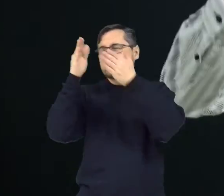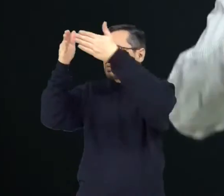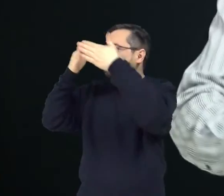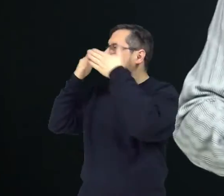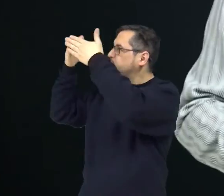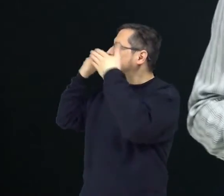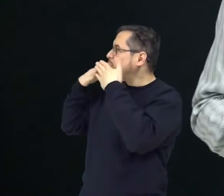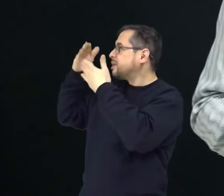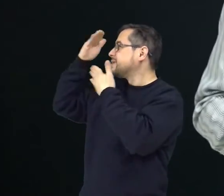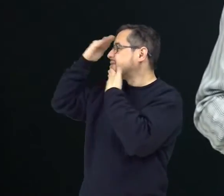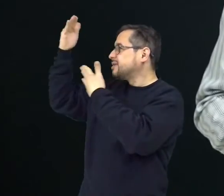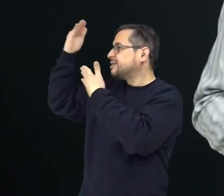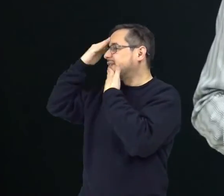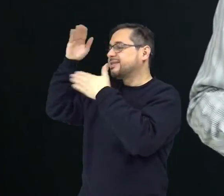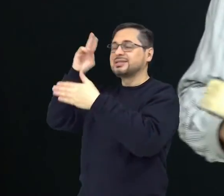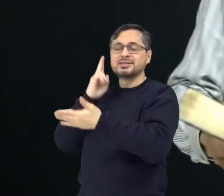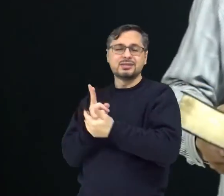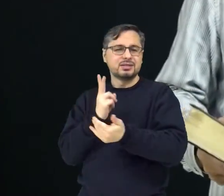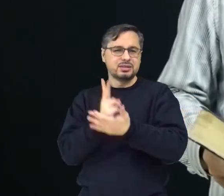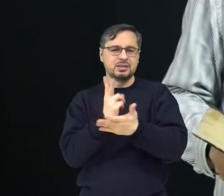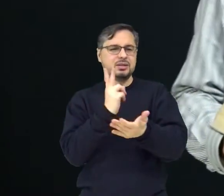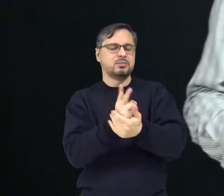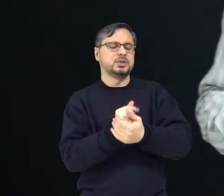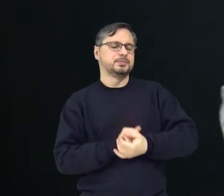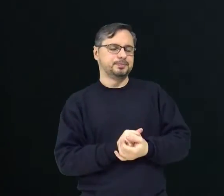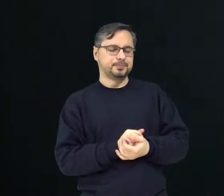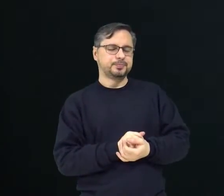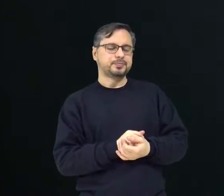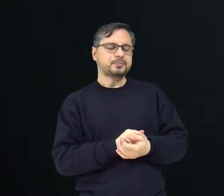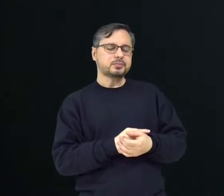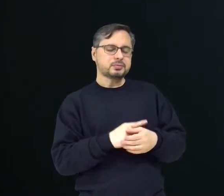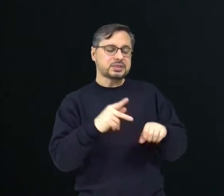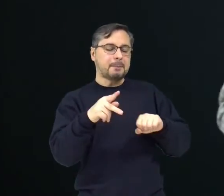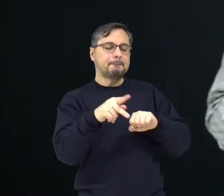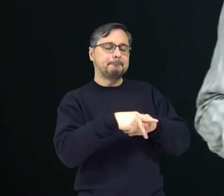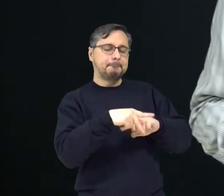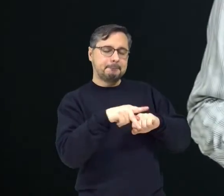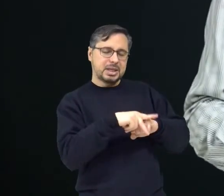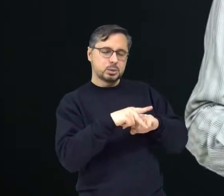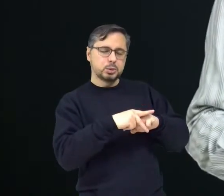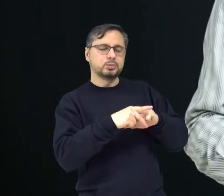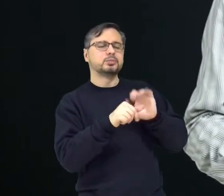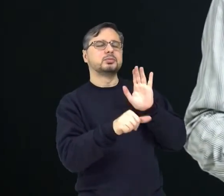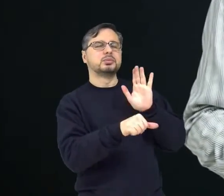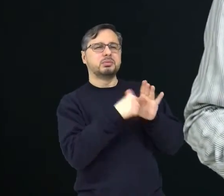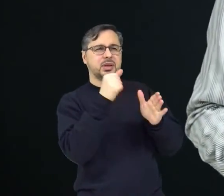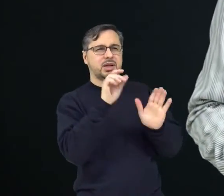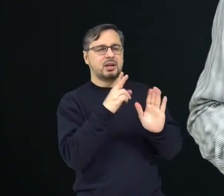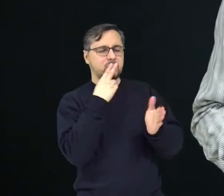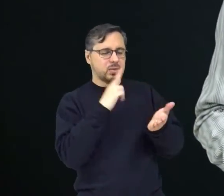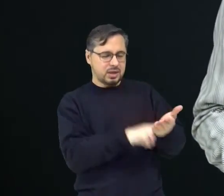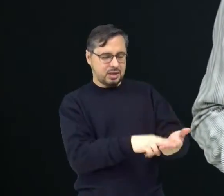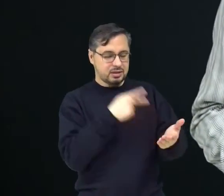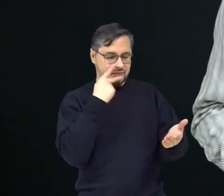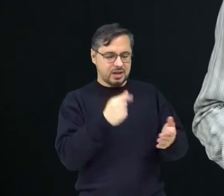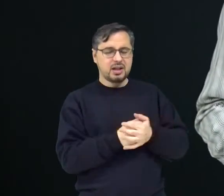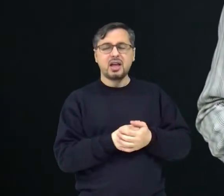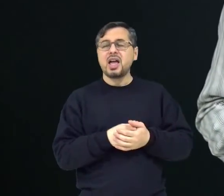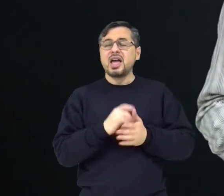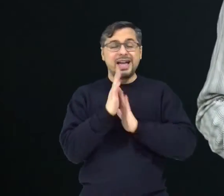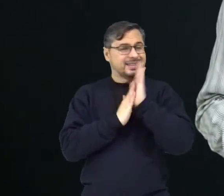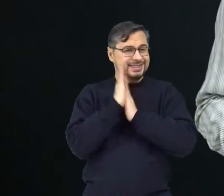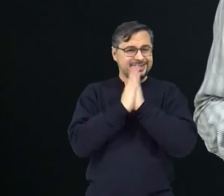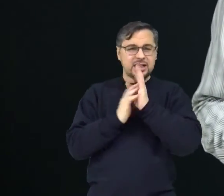súplicas, mas sempre com ação de graça. O apóstolo Pedro, na sua primeira carta, no capítulo 5, vai dizer: lancem sobre Deus as suas